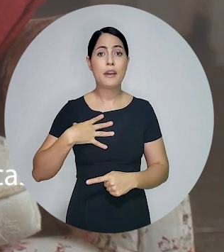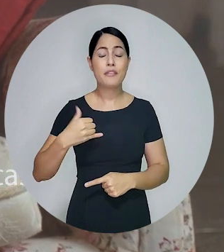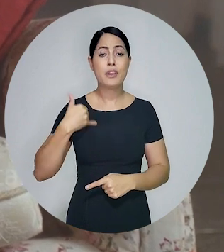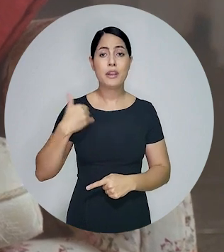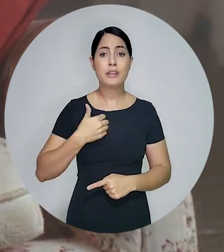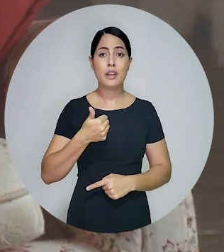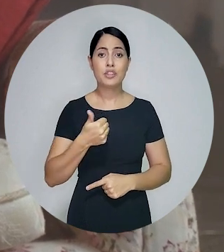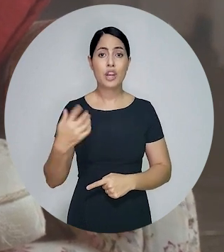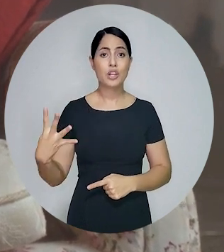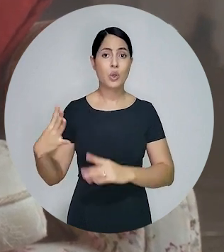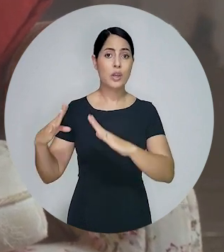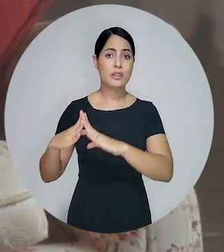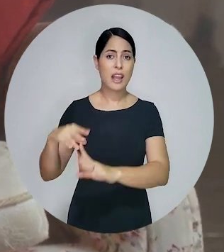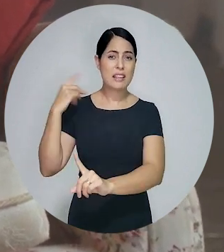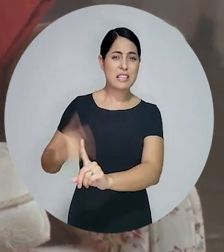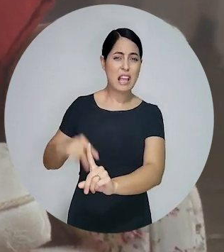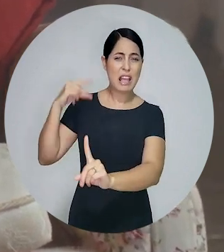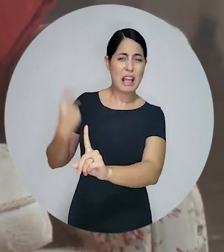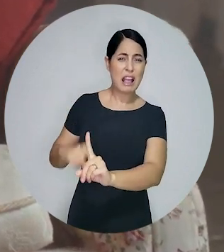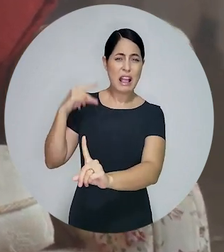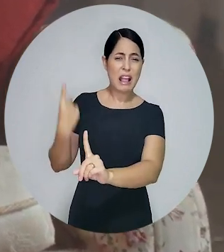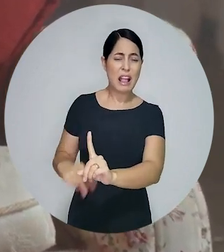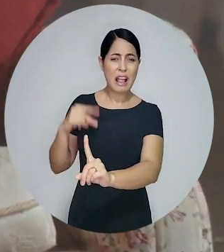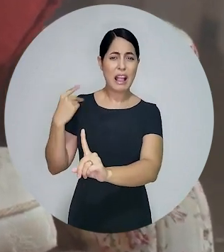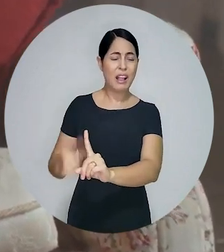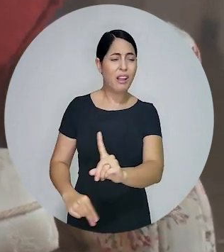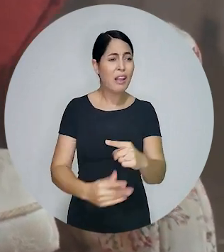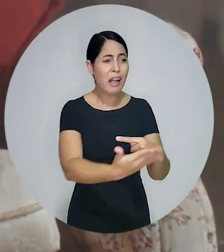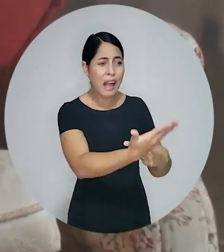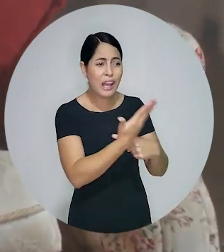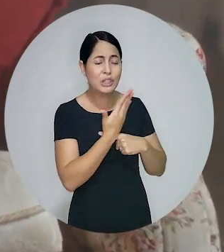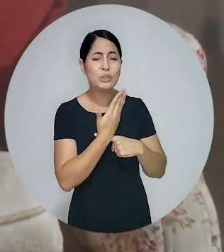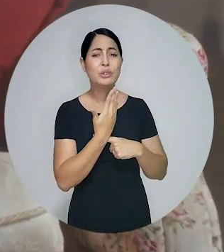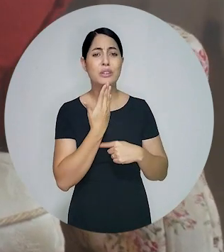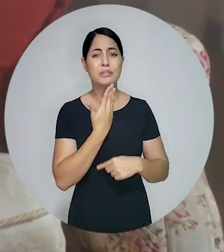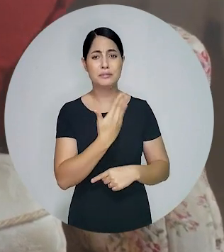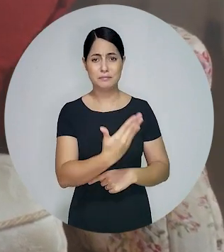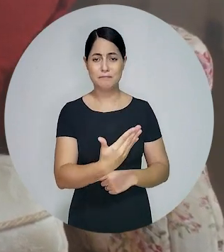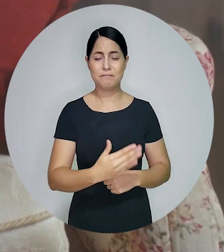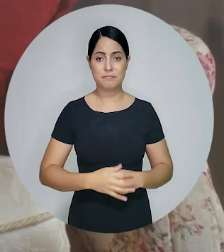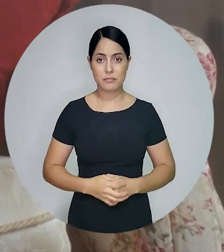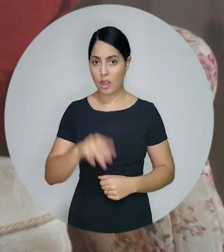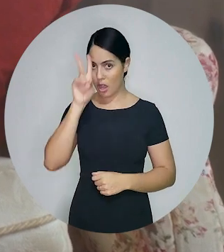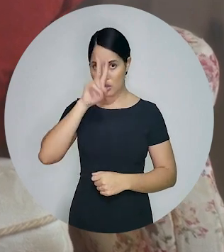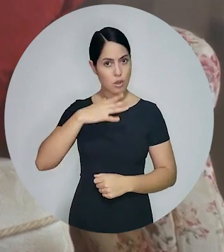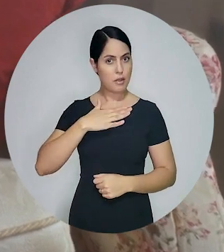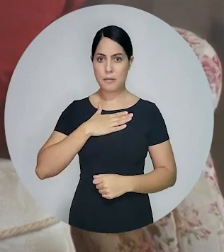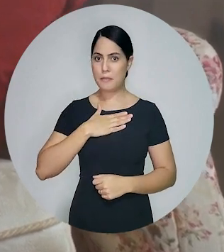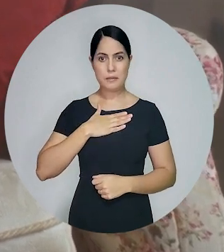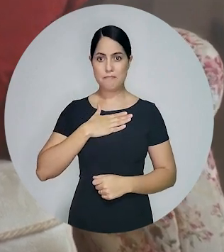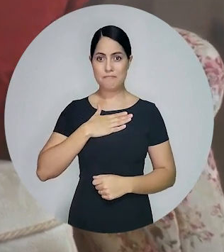pedir ajuda para minha filha de 14 anos que estava apanhando em casa.